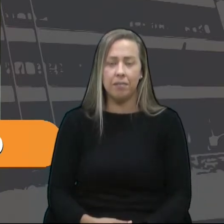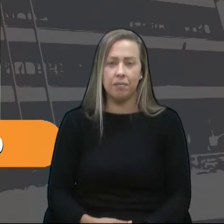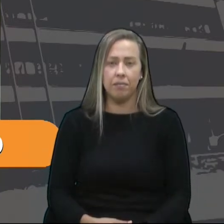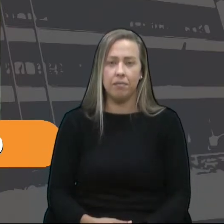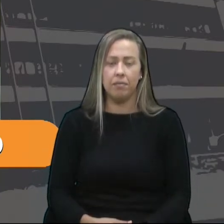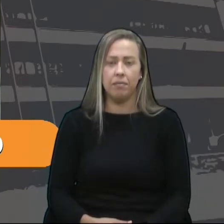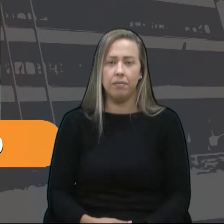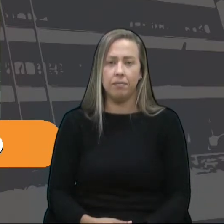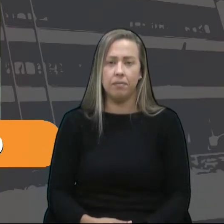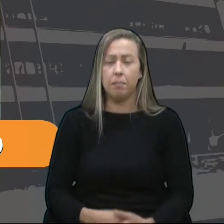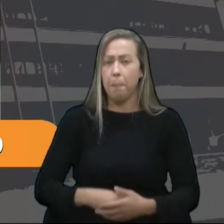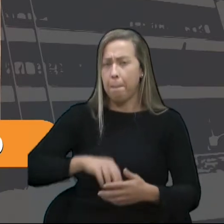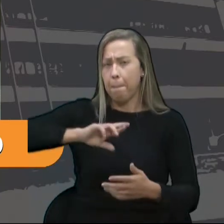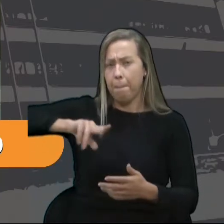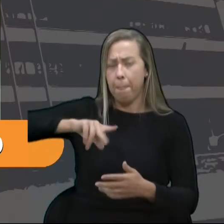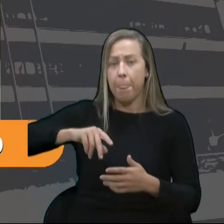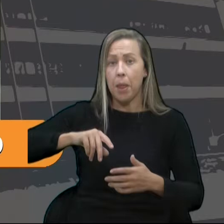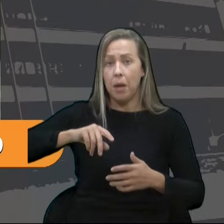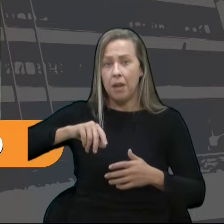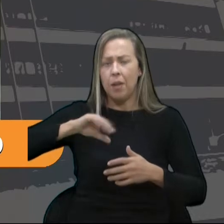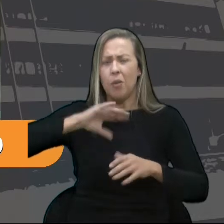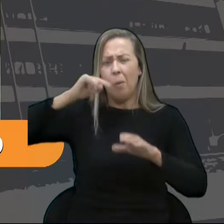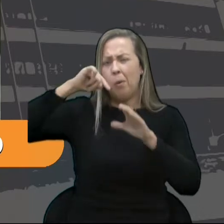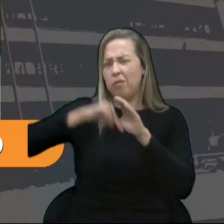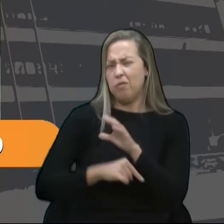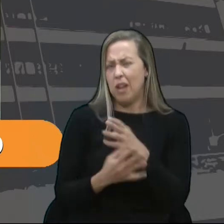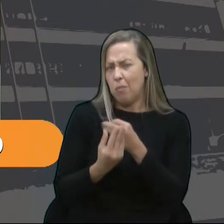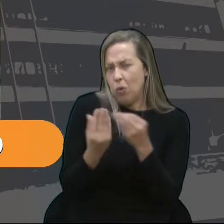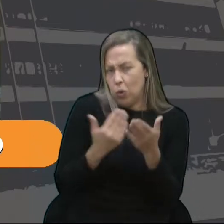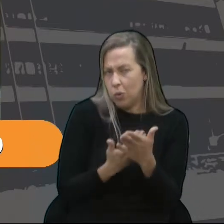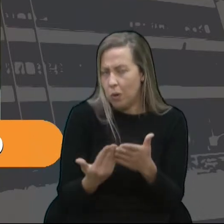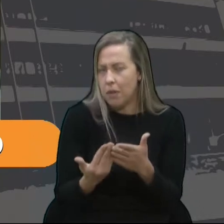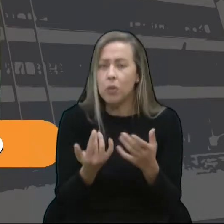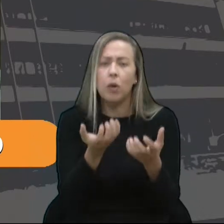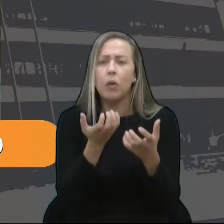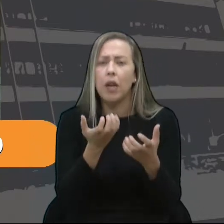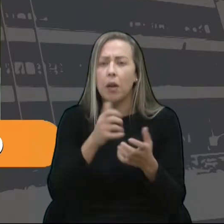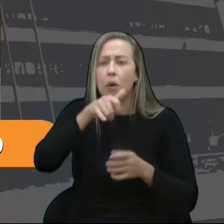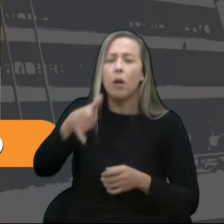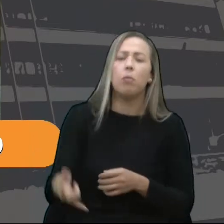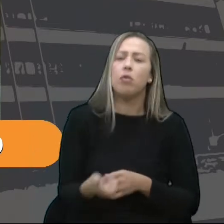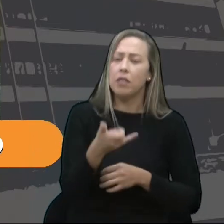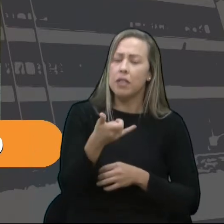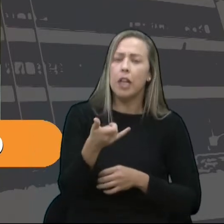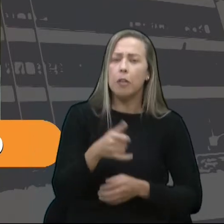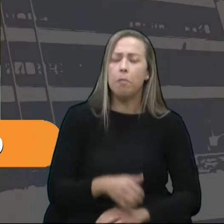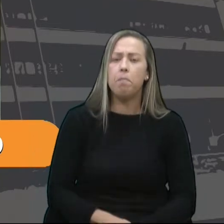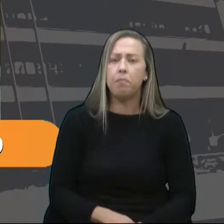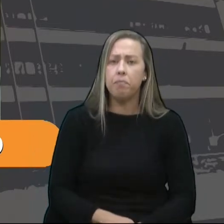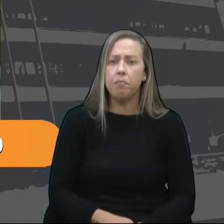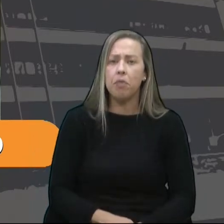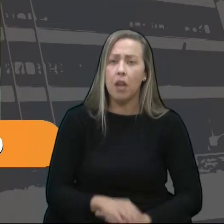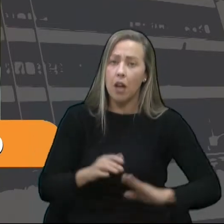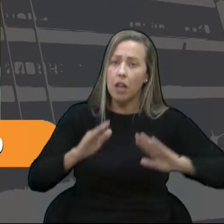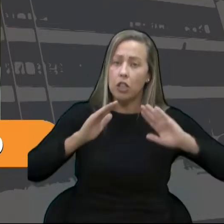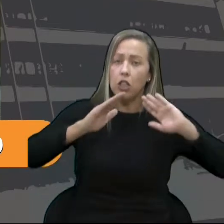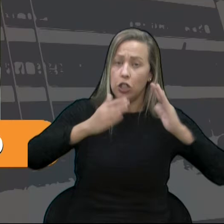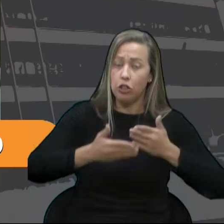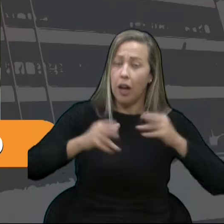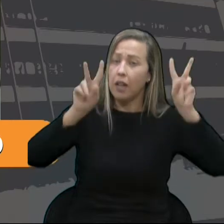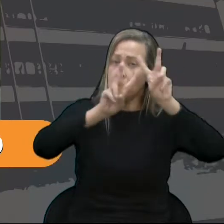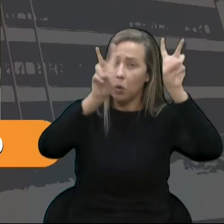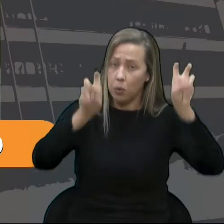eu, assim, para não me estender muito nesse início, eu queria aproveitar, e já que o nosso tema